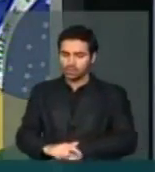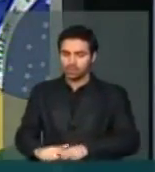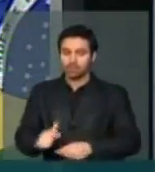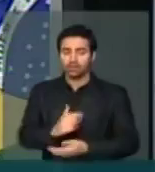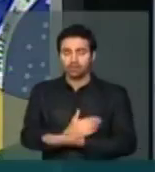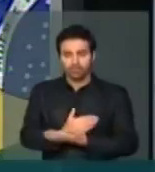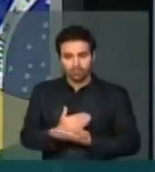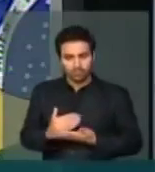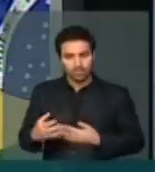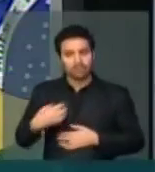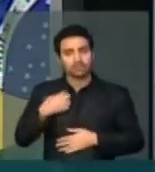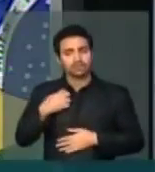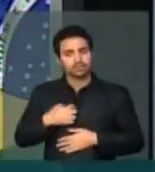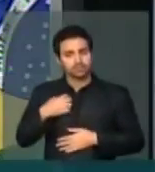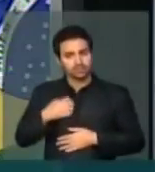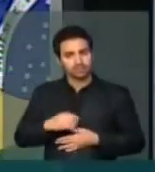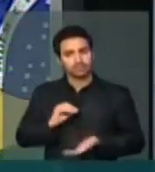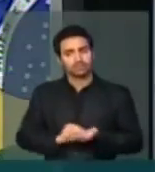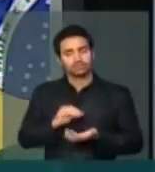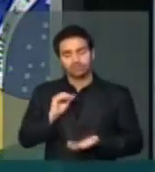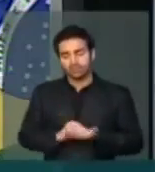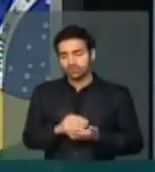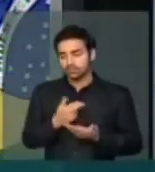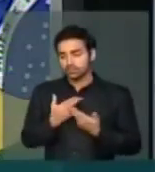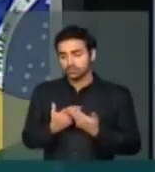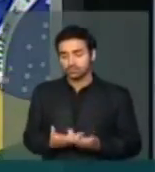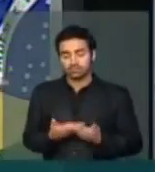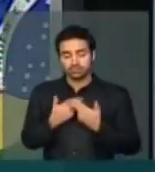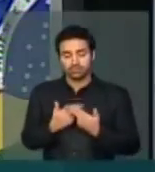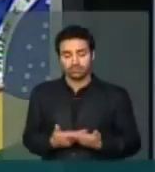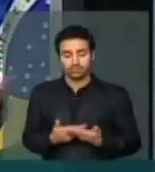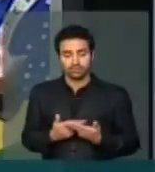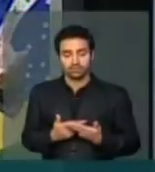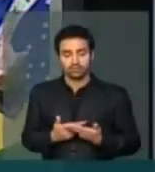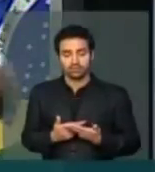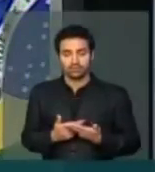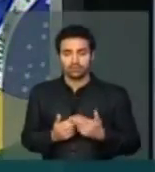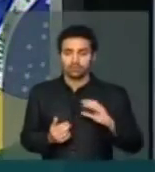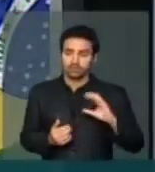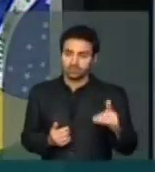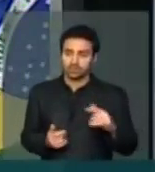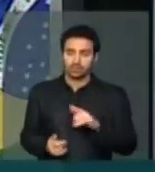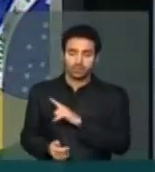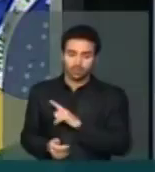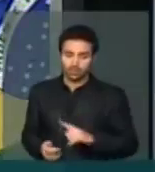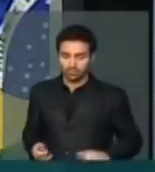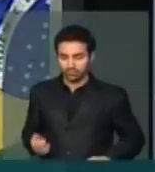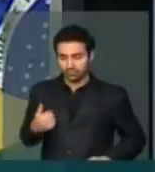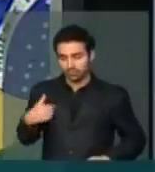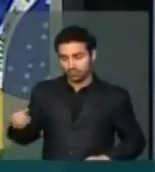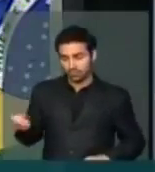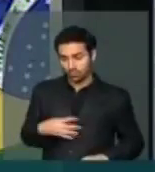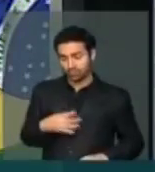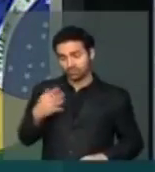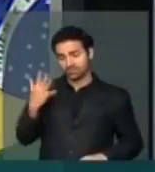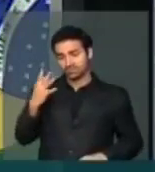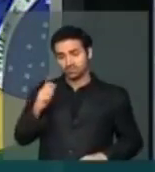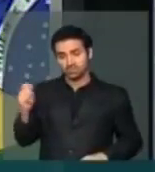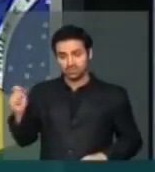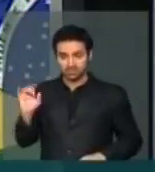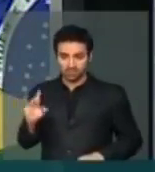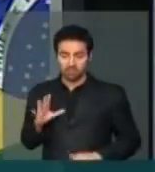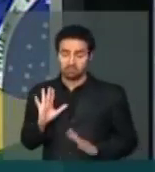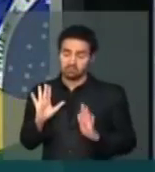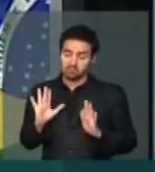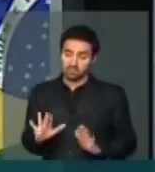começando a ficar impaciente. É evidente que o governo está há pouco tempo e é preciso que se